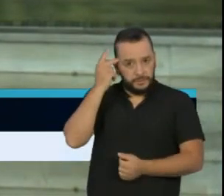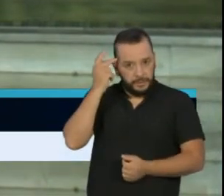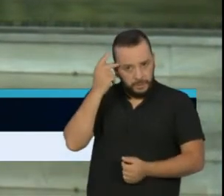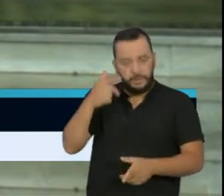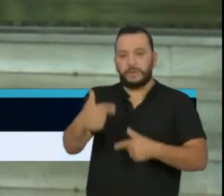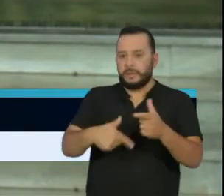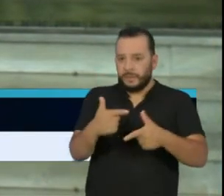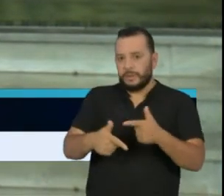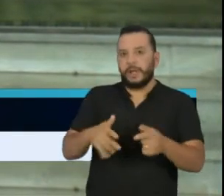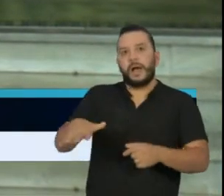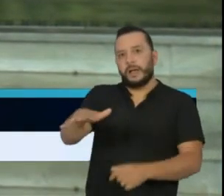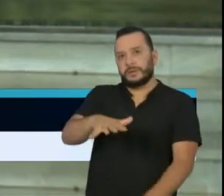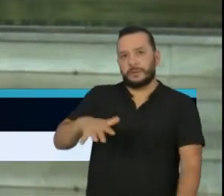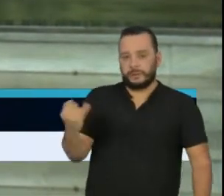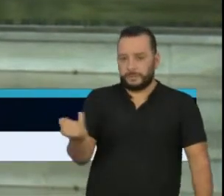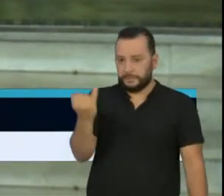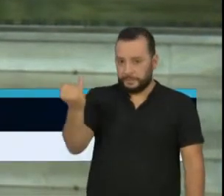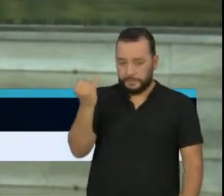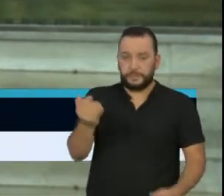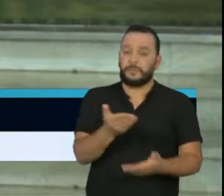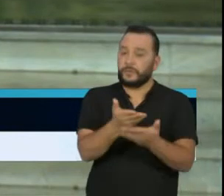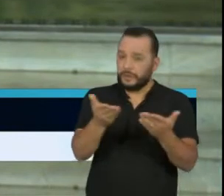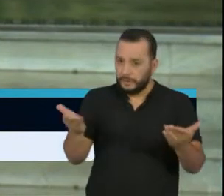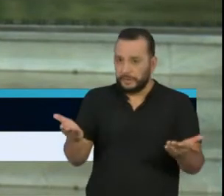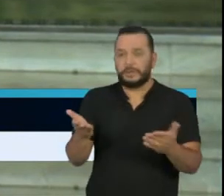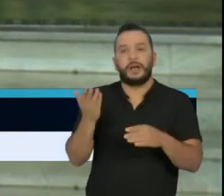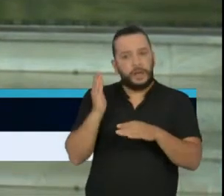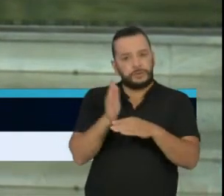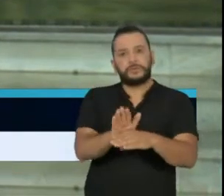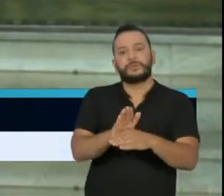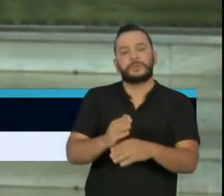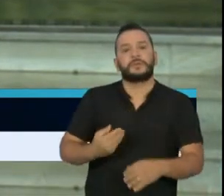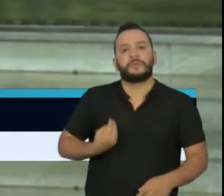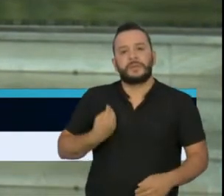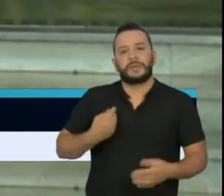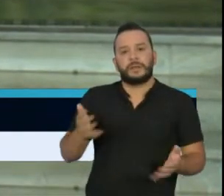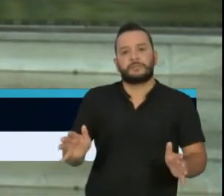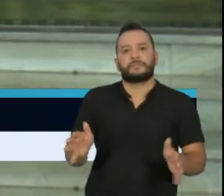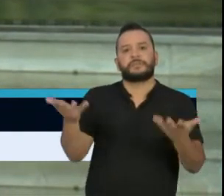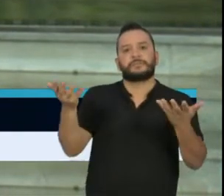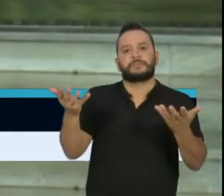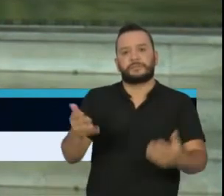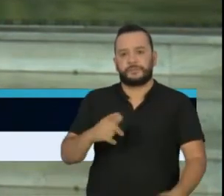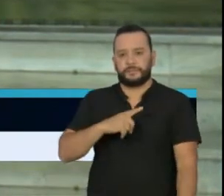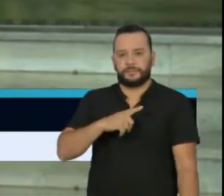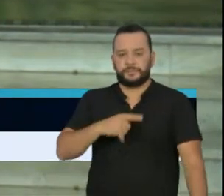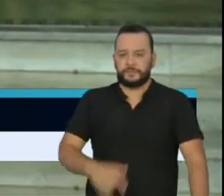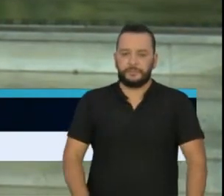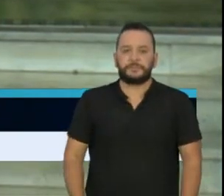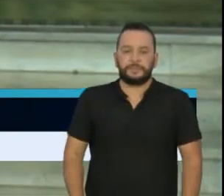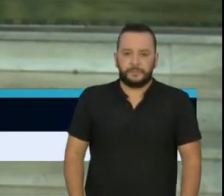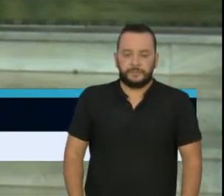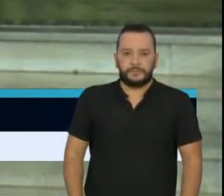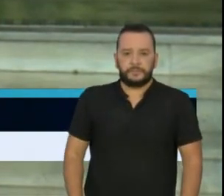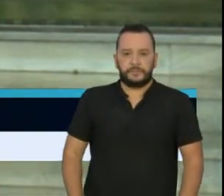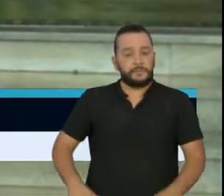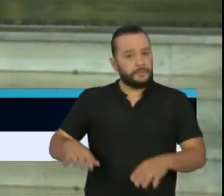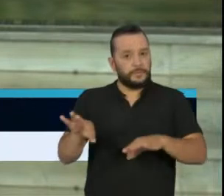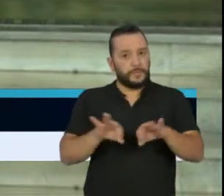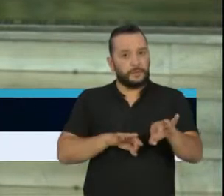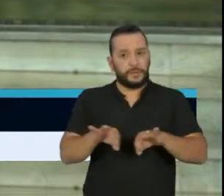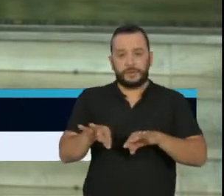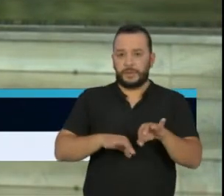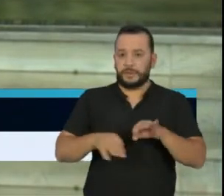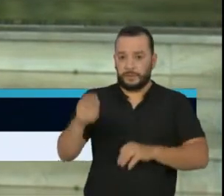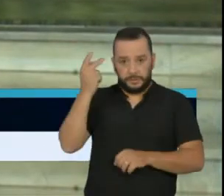e essenciais. Vocês também ajudam a salvar pessoas. O Plano São Paulo, que nós